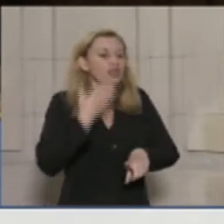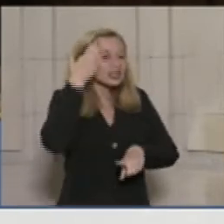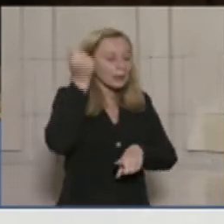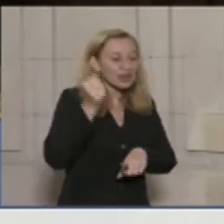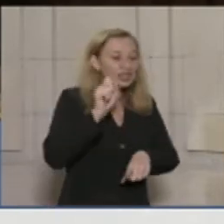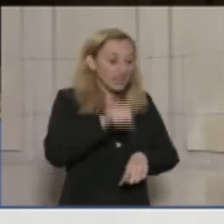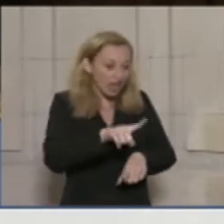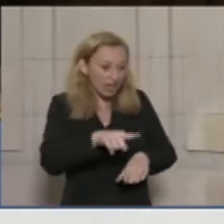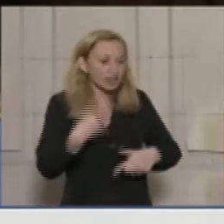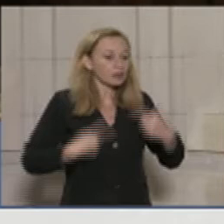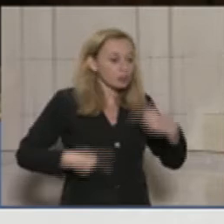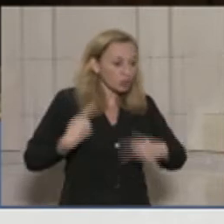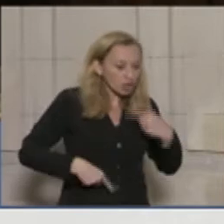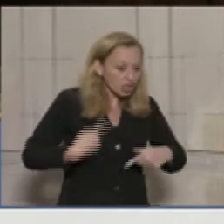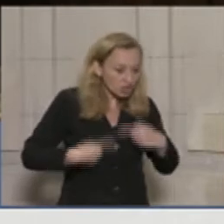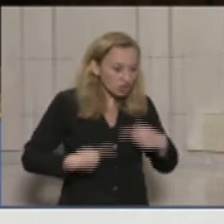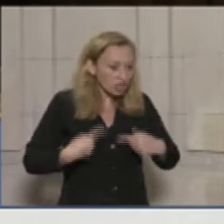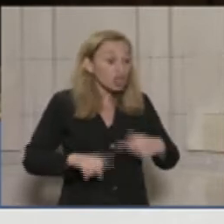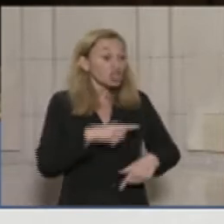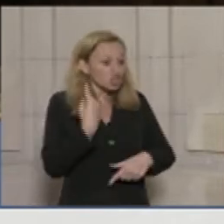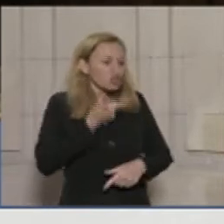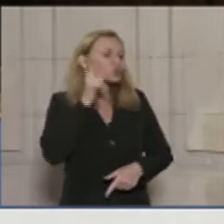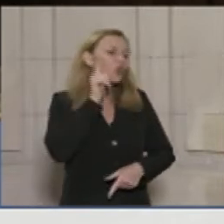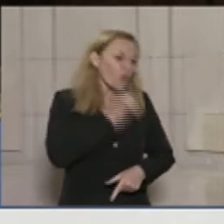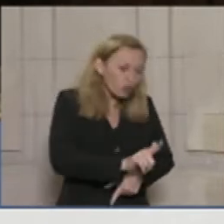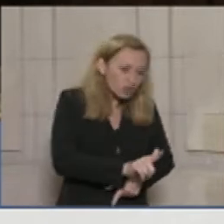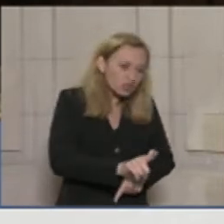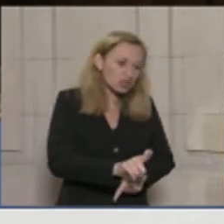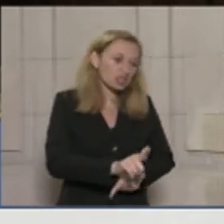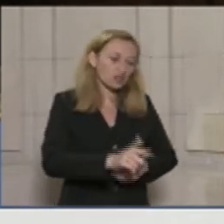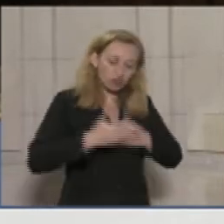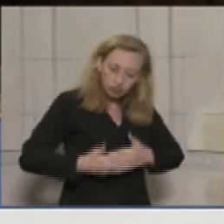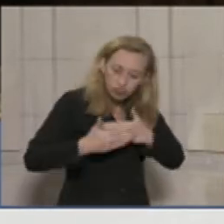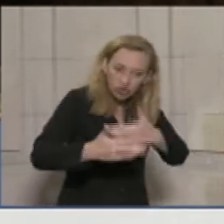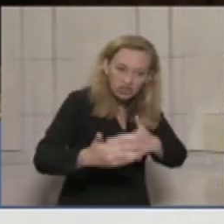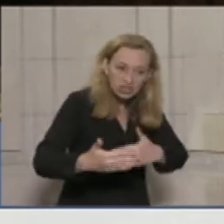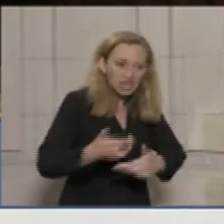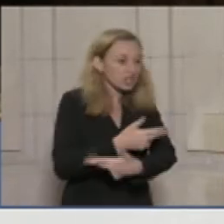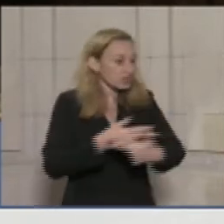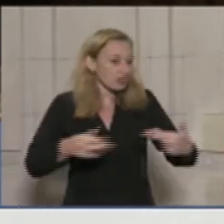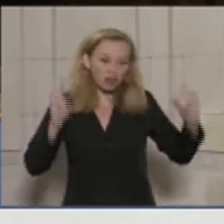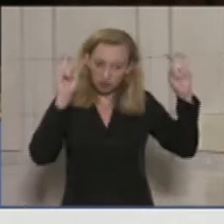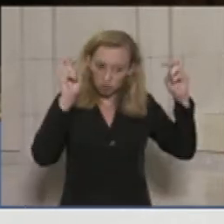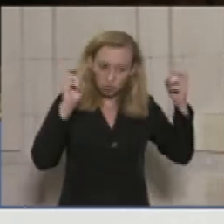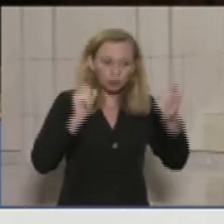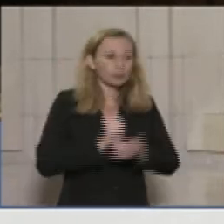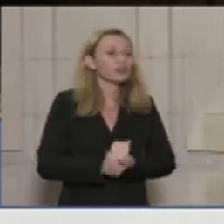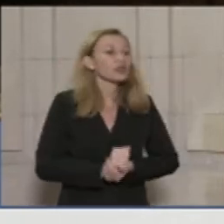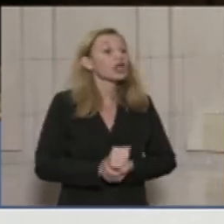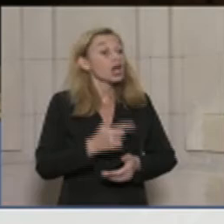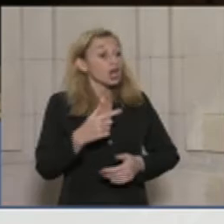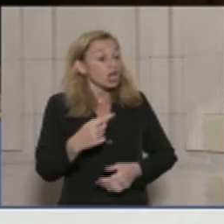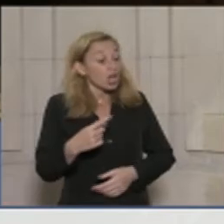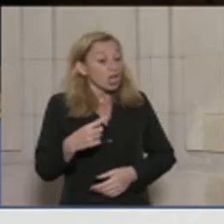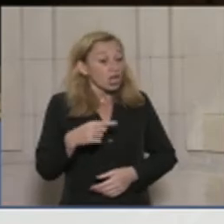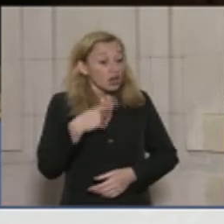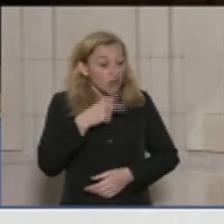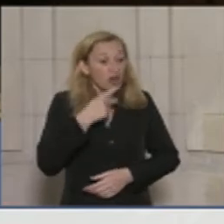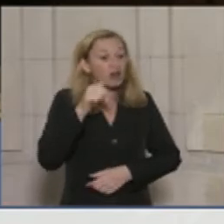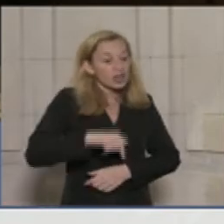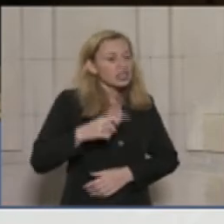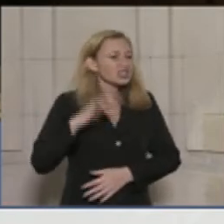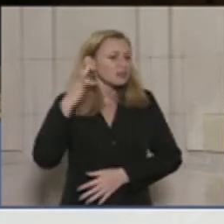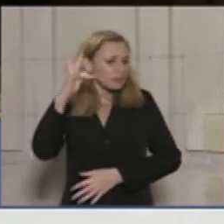e é através da política que nós conseguimos avançar em diversas questões. Então eu trago aqui, senhor presidente, esse